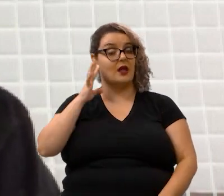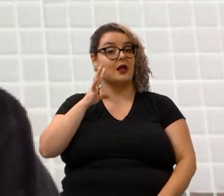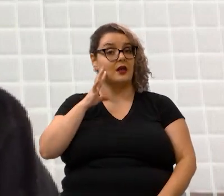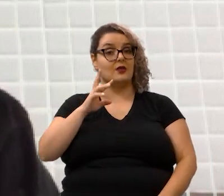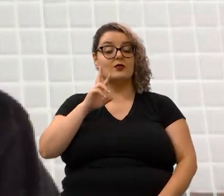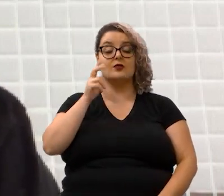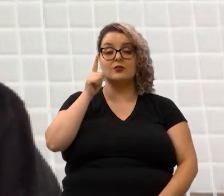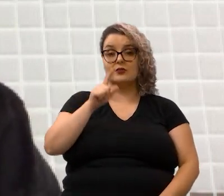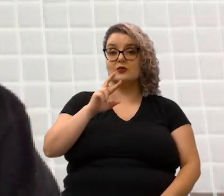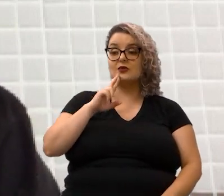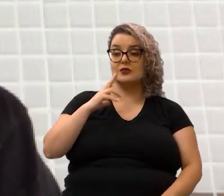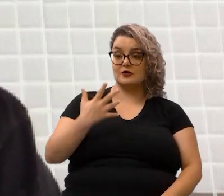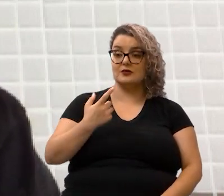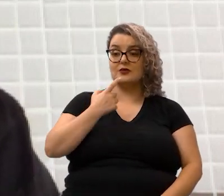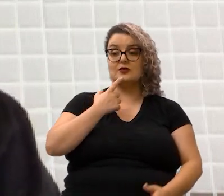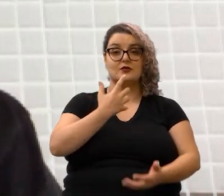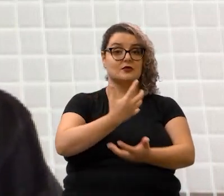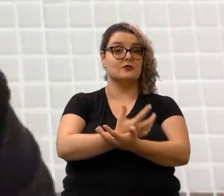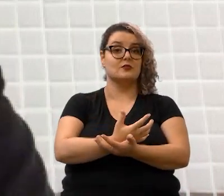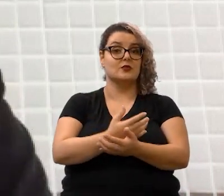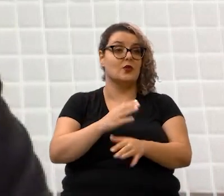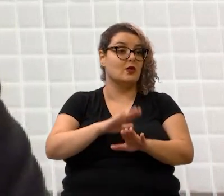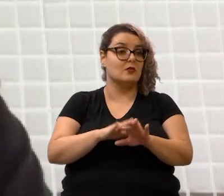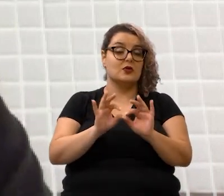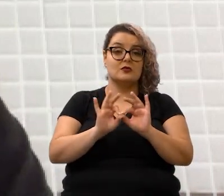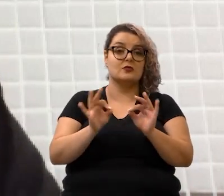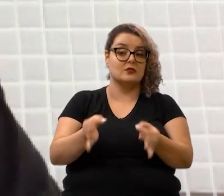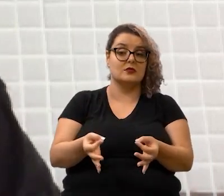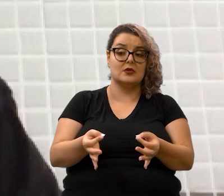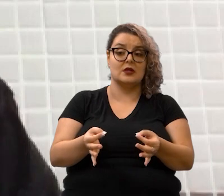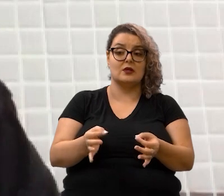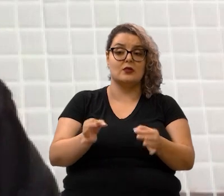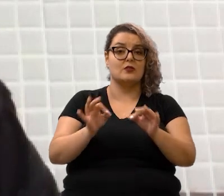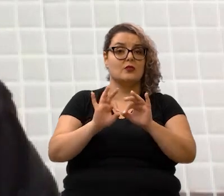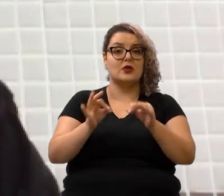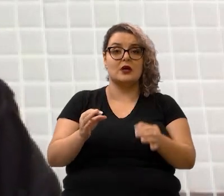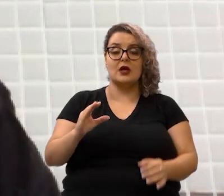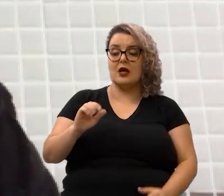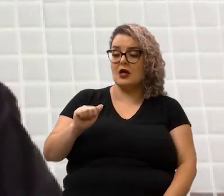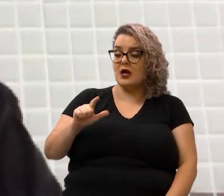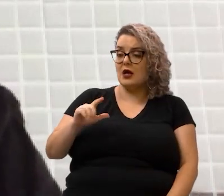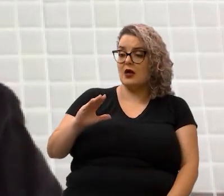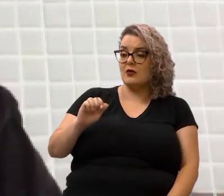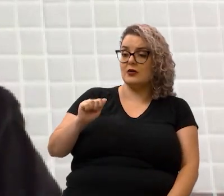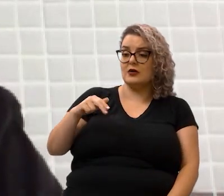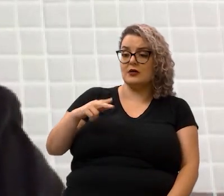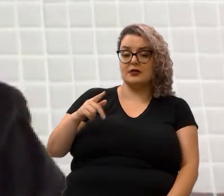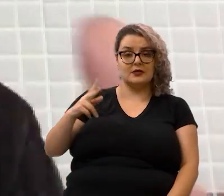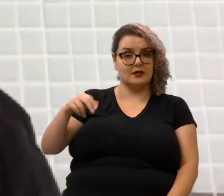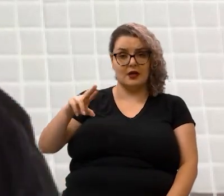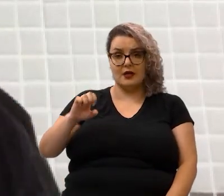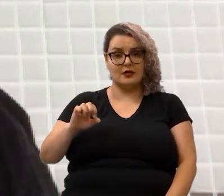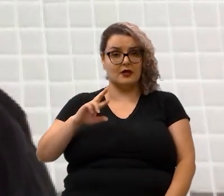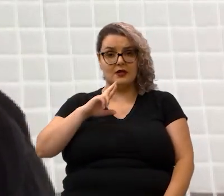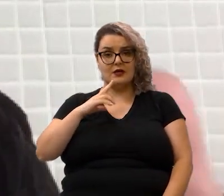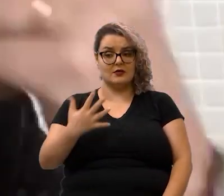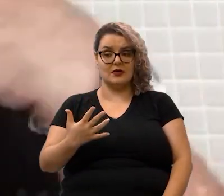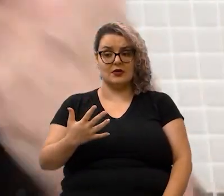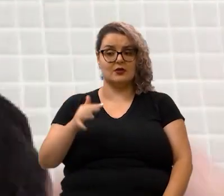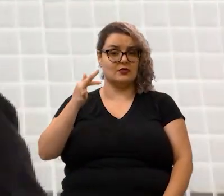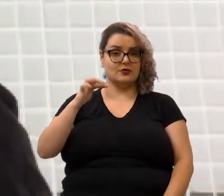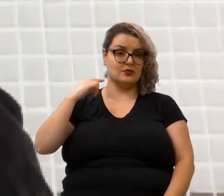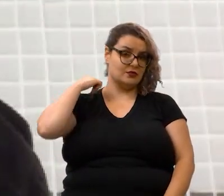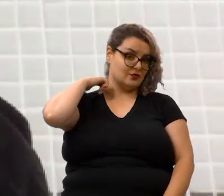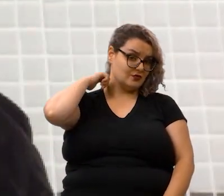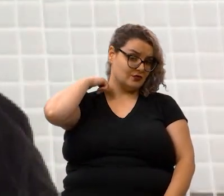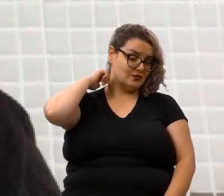você consegue resolver em ortopedia com medidas simples. Às vezes uma simples calcanheira, uma perna menor que a outra, você resolve dores